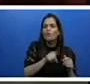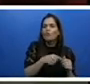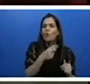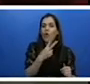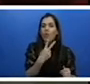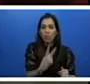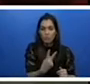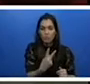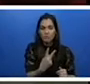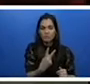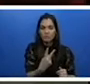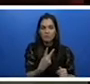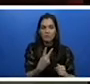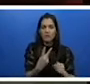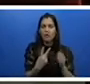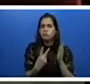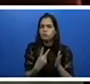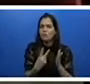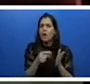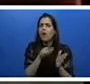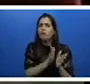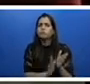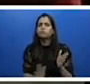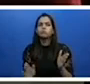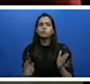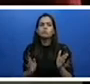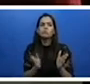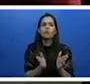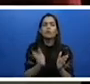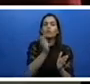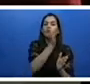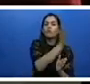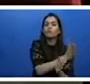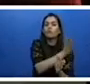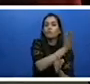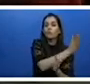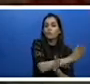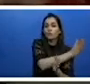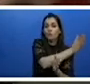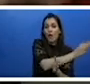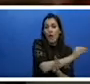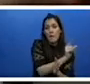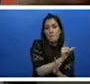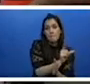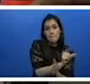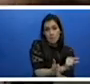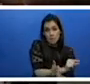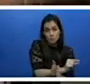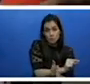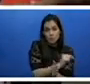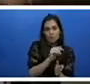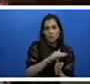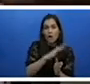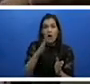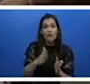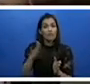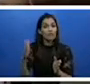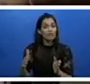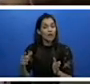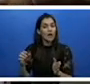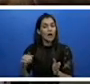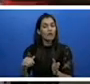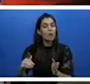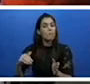inteiros e 2 décimos. Se eu voltar para trás aqui, eu tenho que diminuir. Se eu for para frente, eu vou